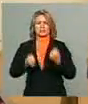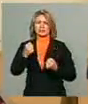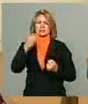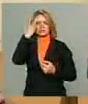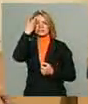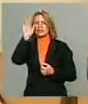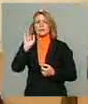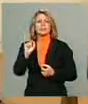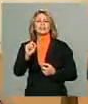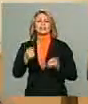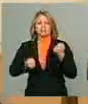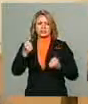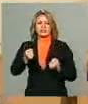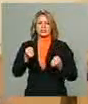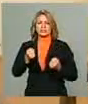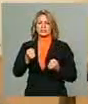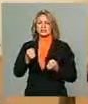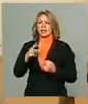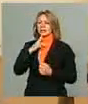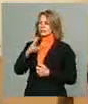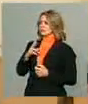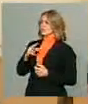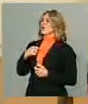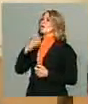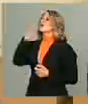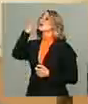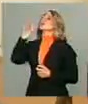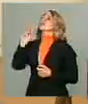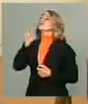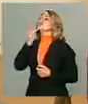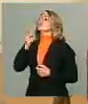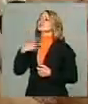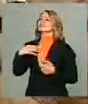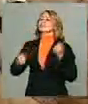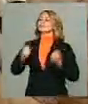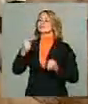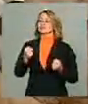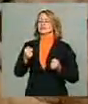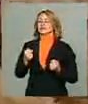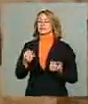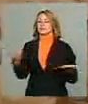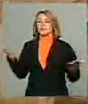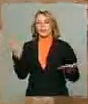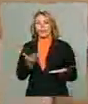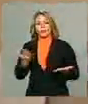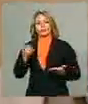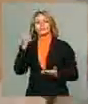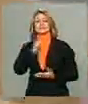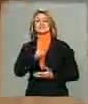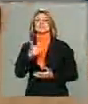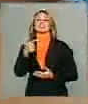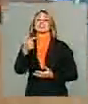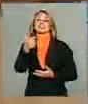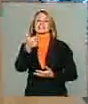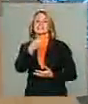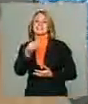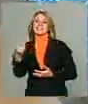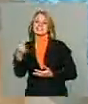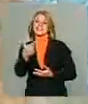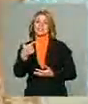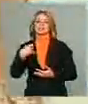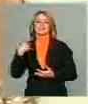sabia que você dirigia ela disse quem foi que disse que eu dirijo hoje aos 102 anos embora